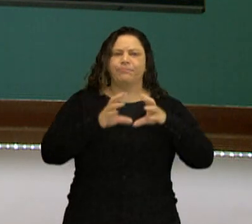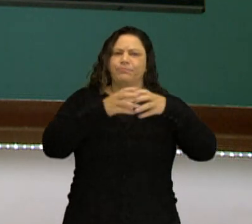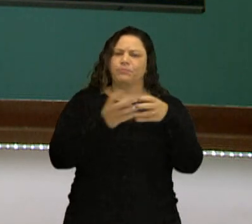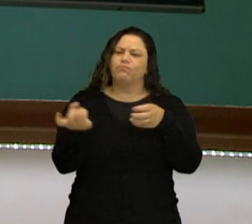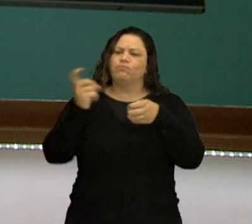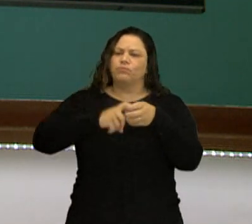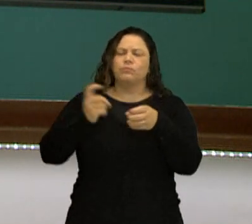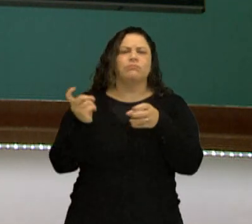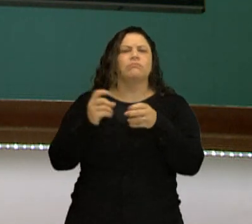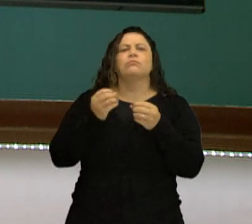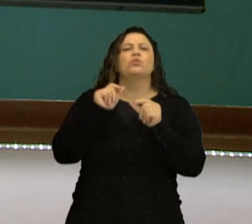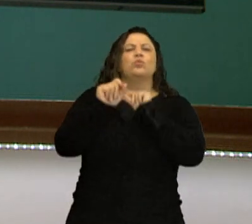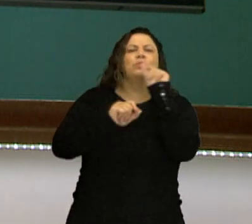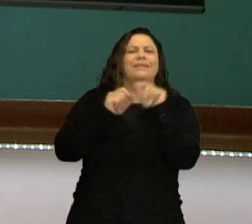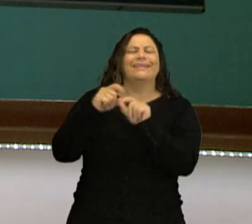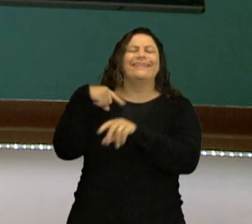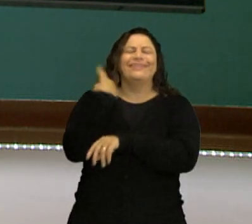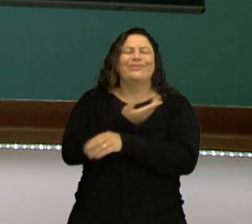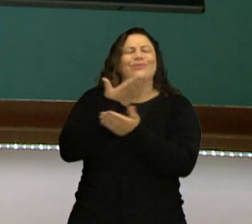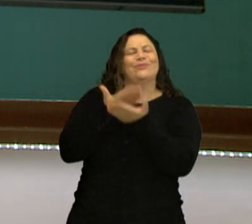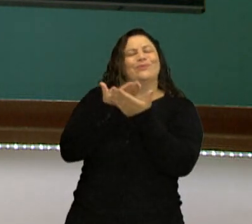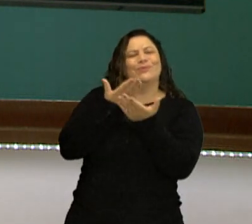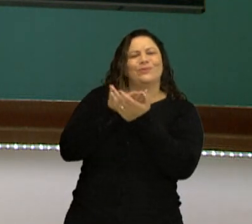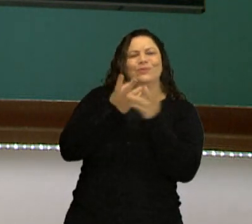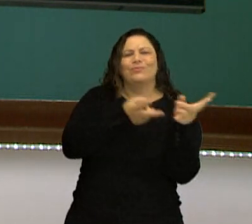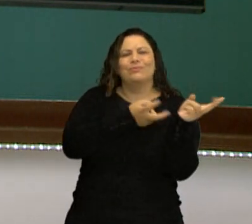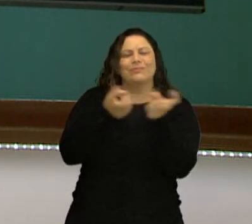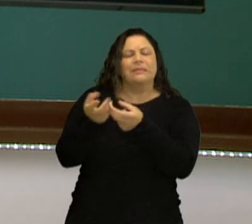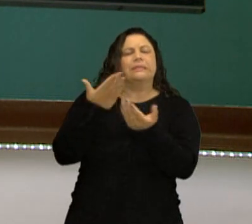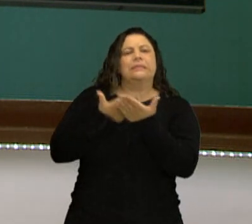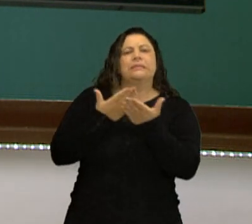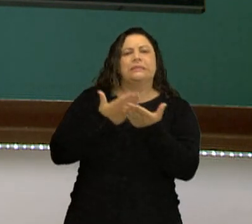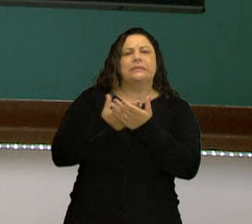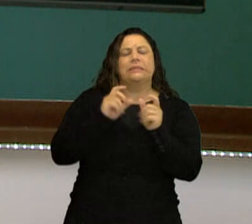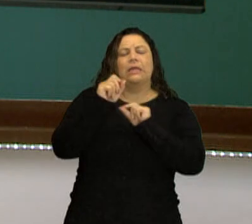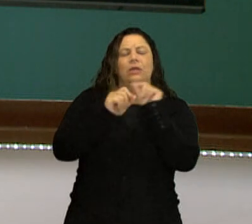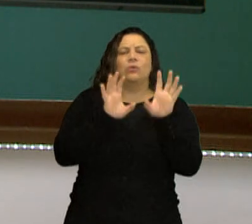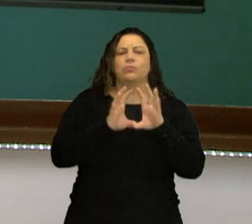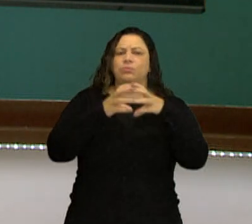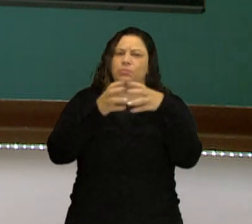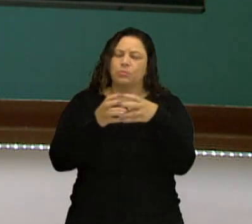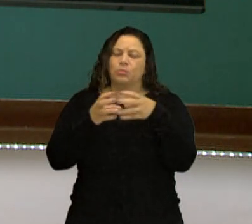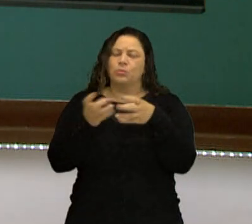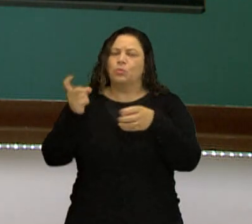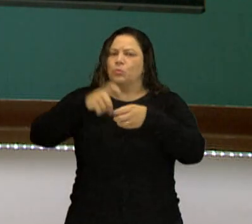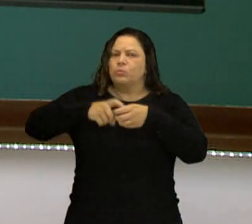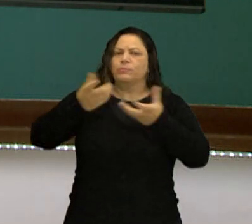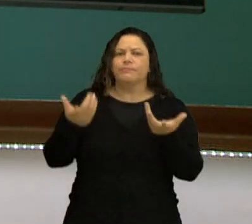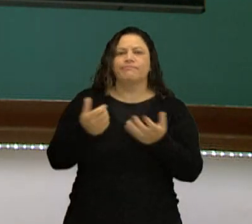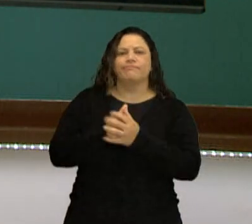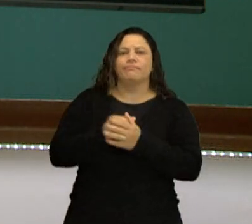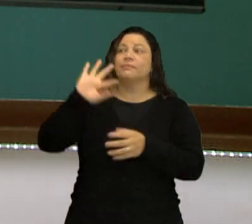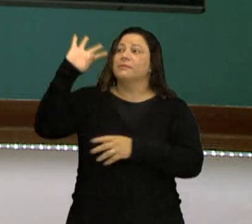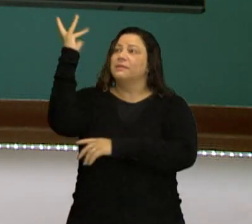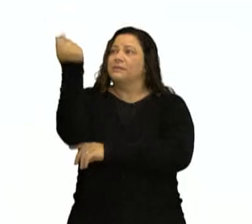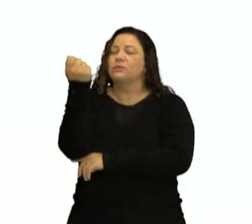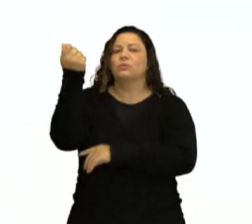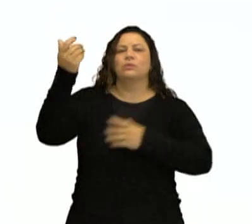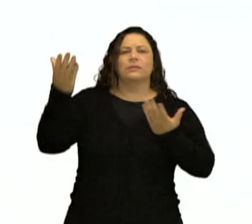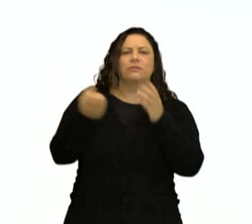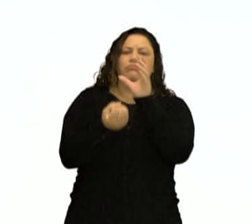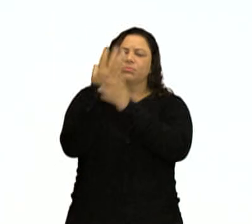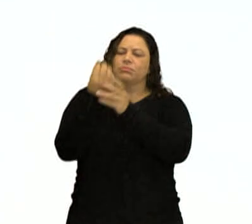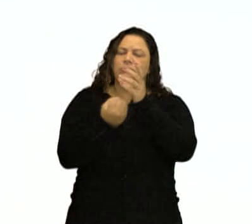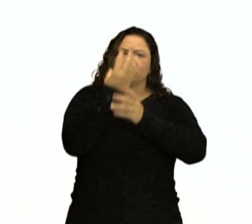nós estudamos, né? O que você viu aqui na nossa aula sobre corporações de ofício? Elas eram associações que surgiram ali no